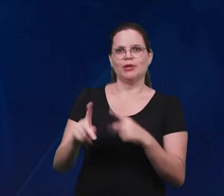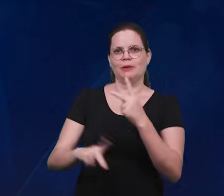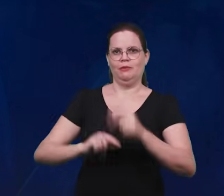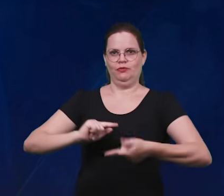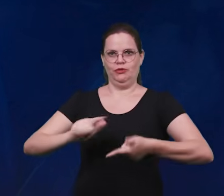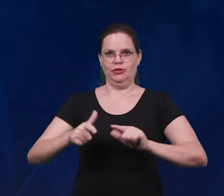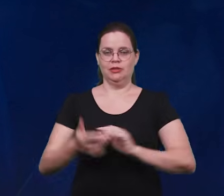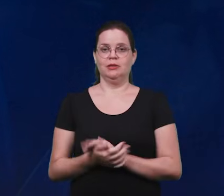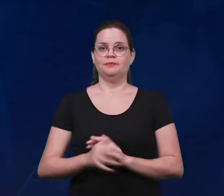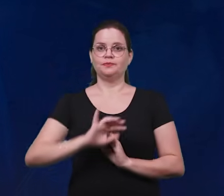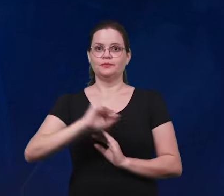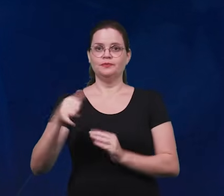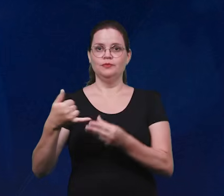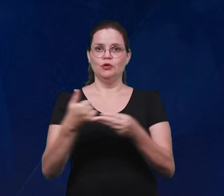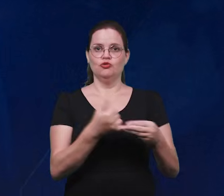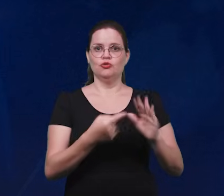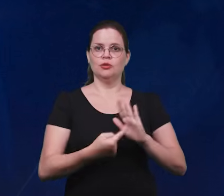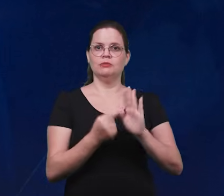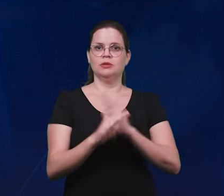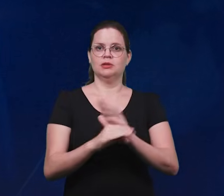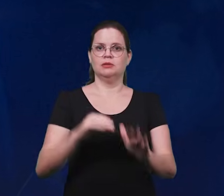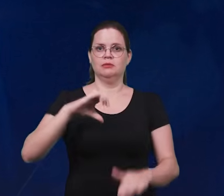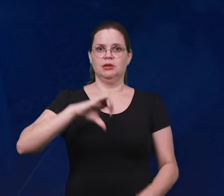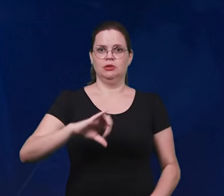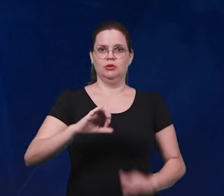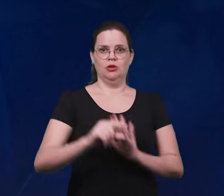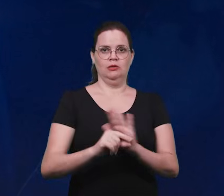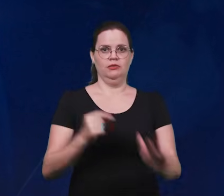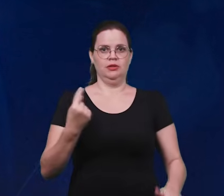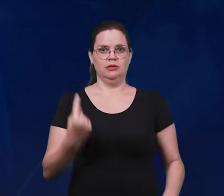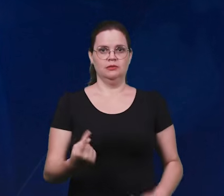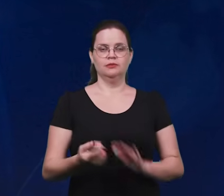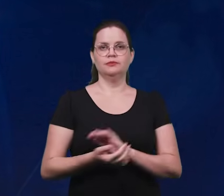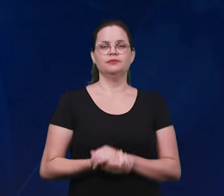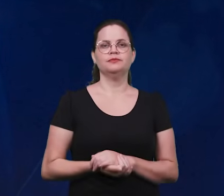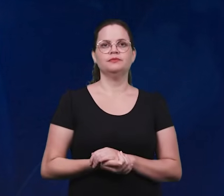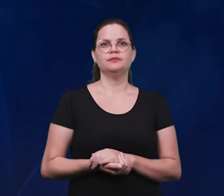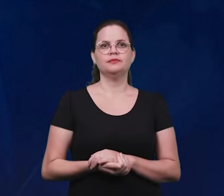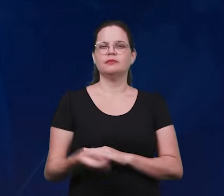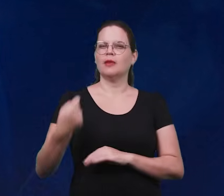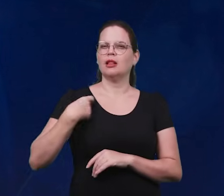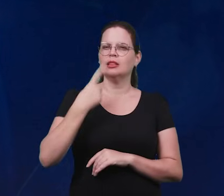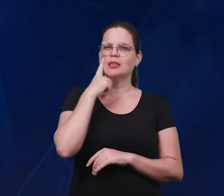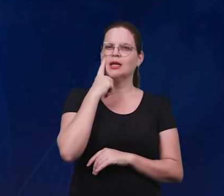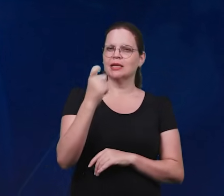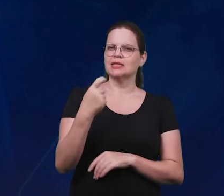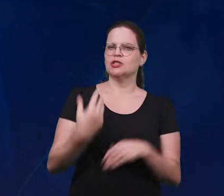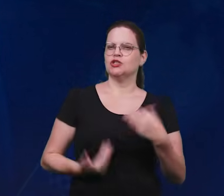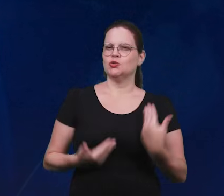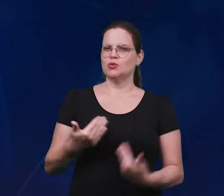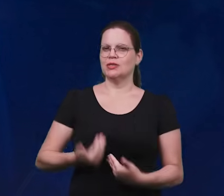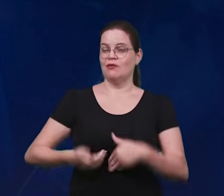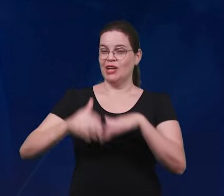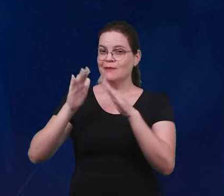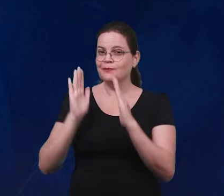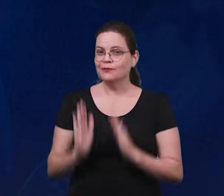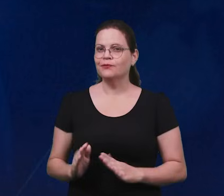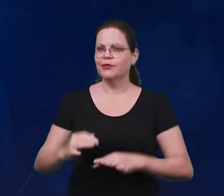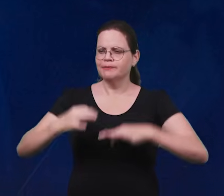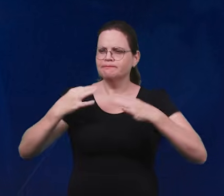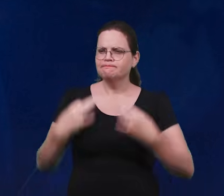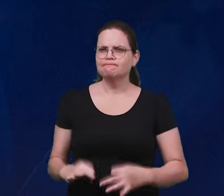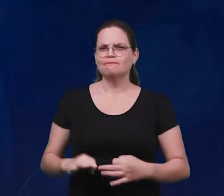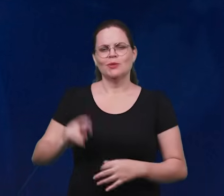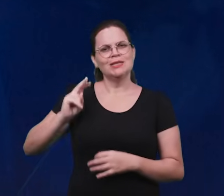Josué, está isso registrado no capítulo 9, no versículo 1. Interessante que o servo fiel a Deus, ele